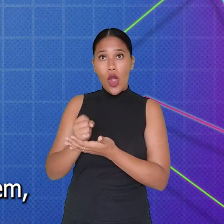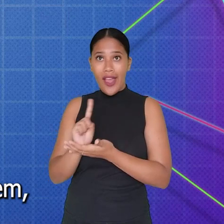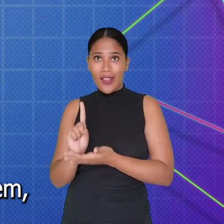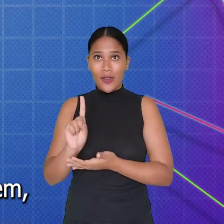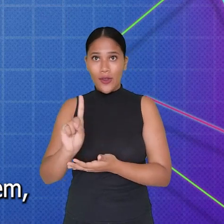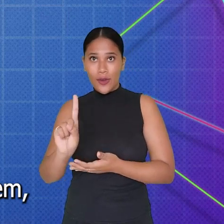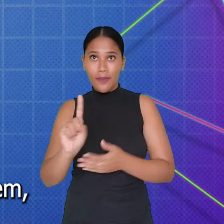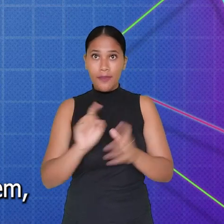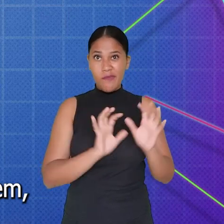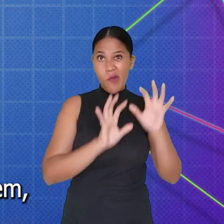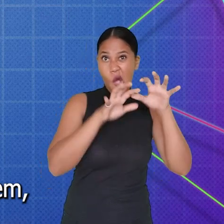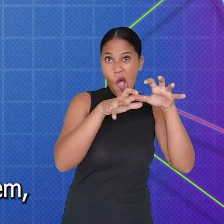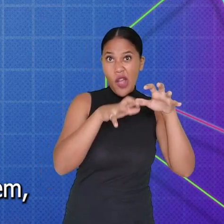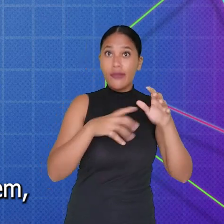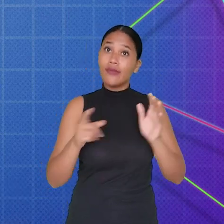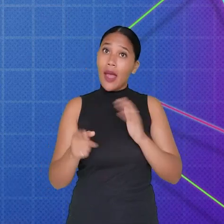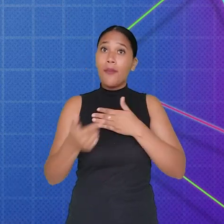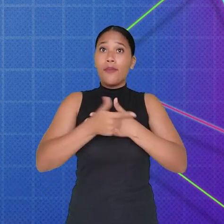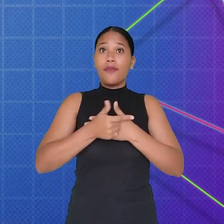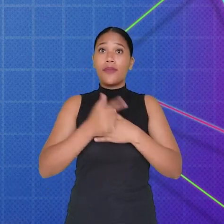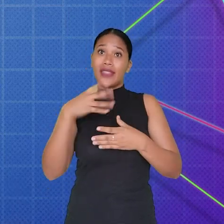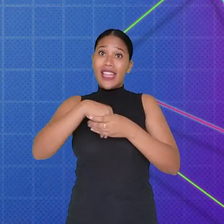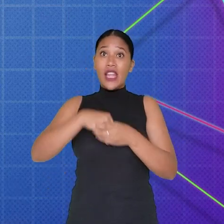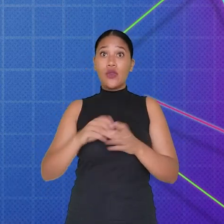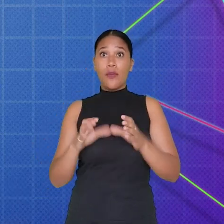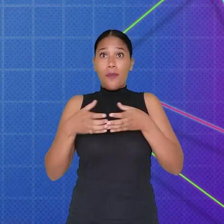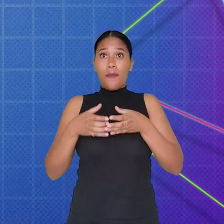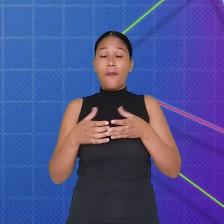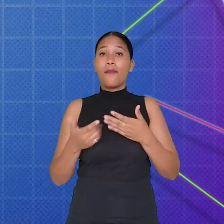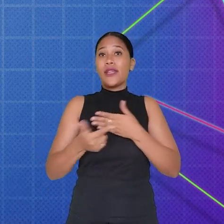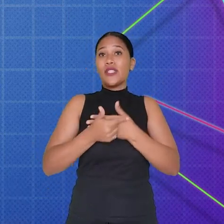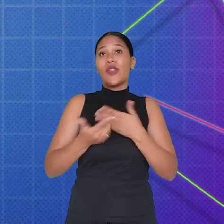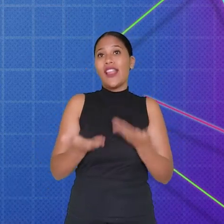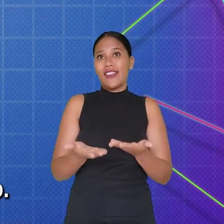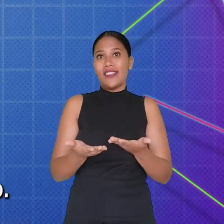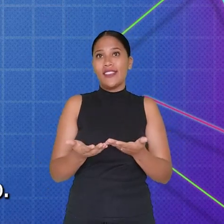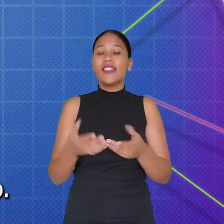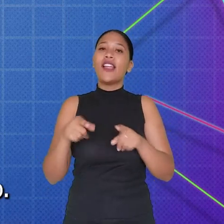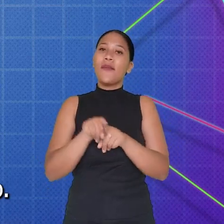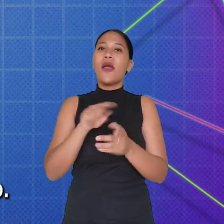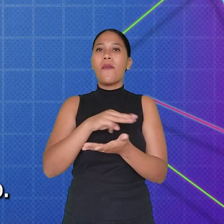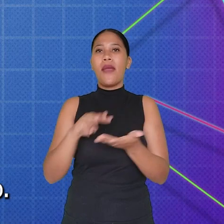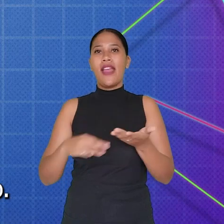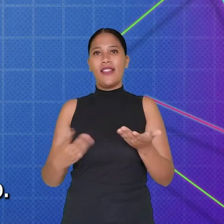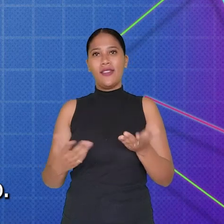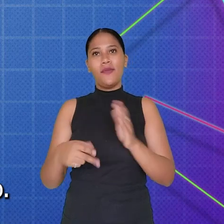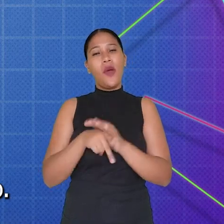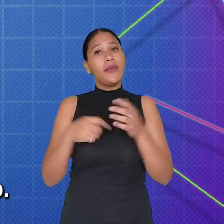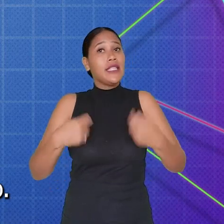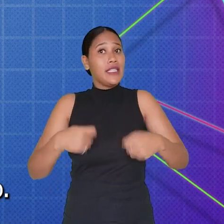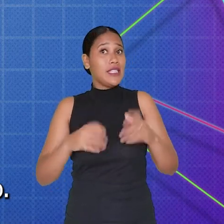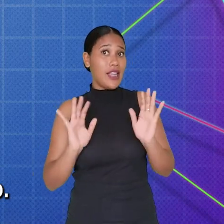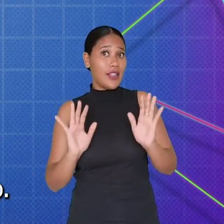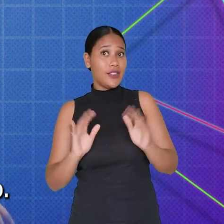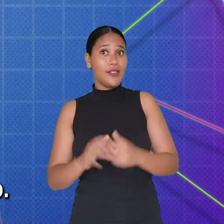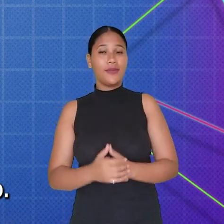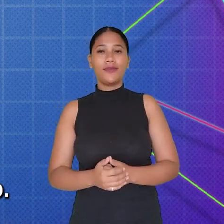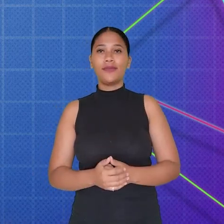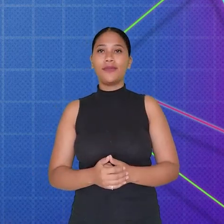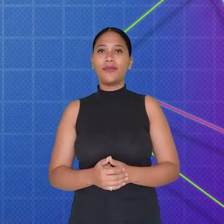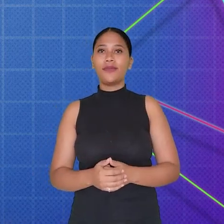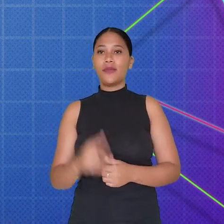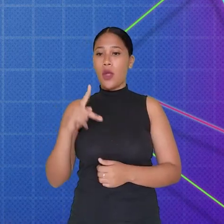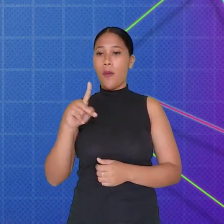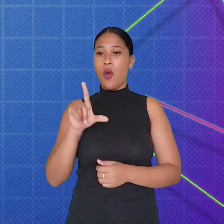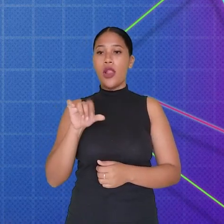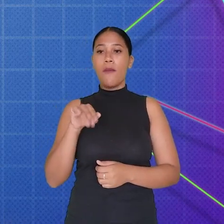ser derivadas da classe personagem, acrescentando ou modificando seus atributos, e os métodos também, de acordo com as necessidades do jogo.